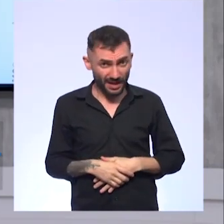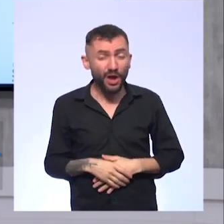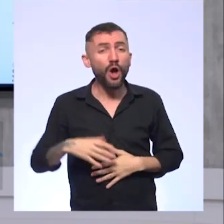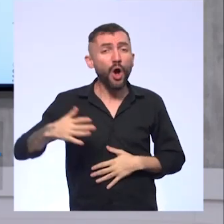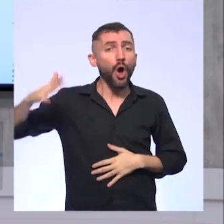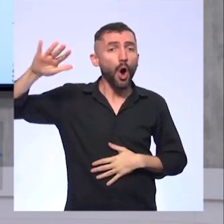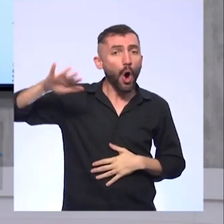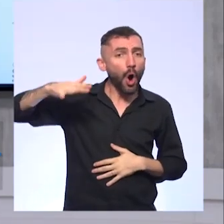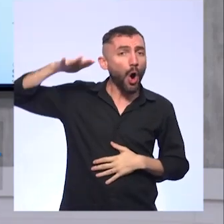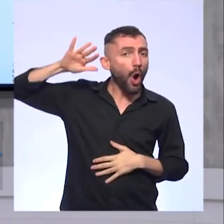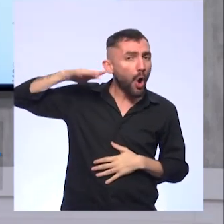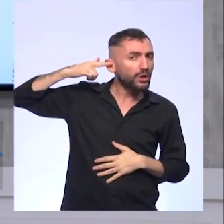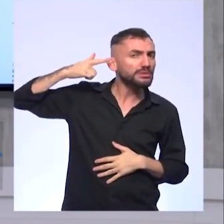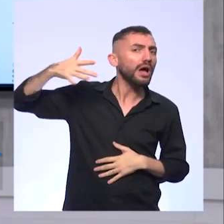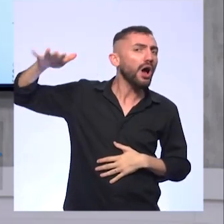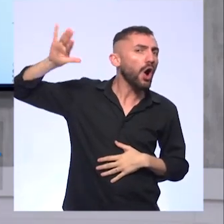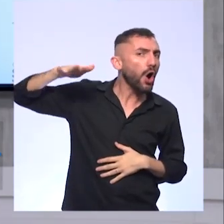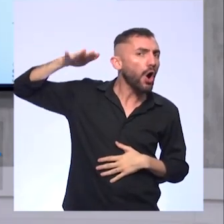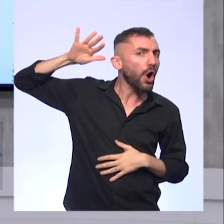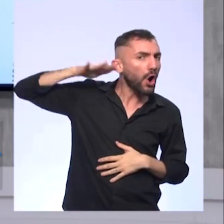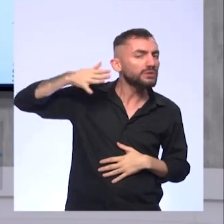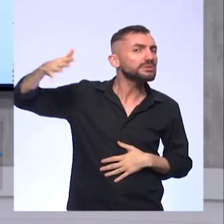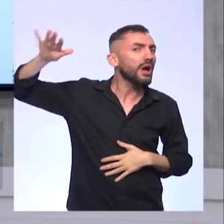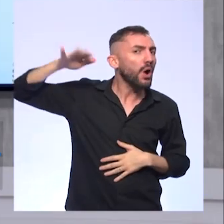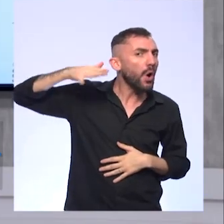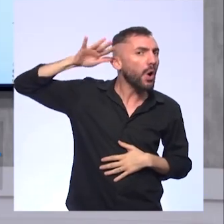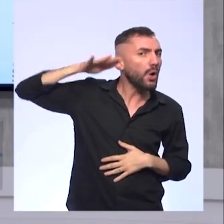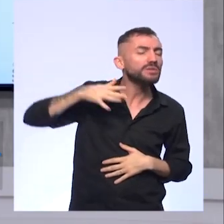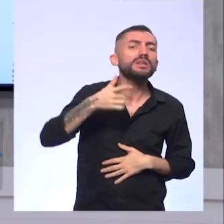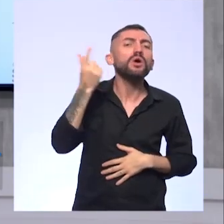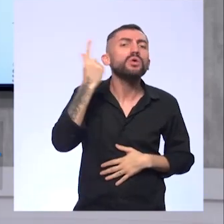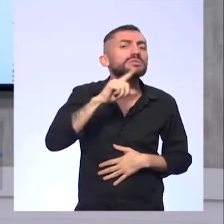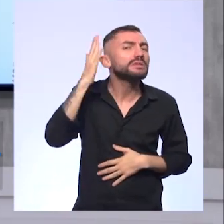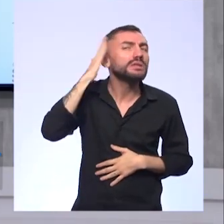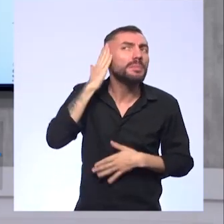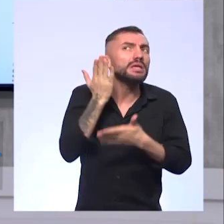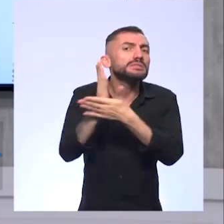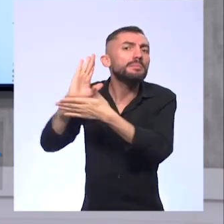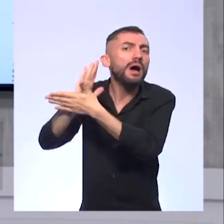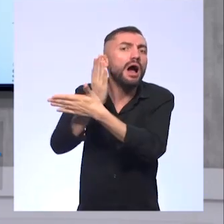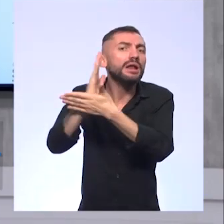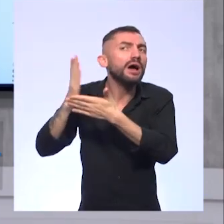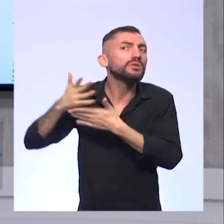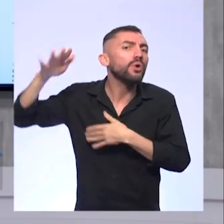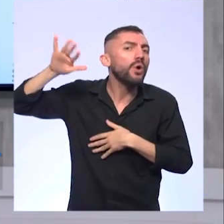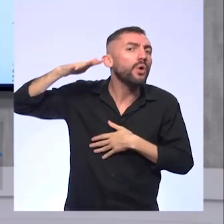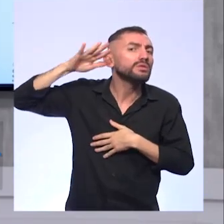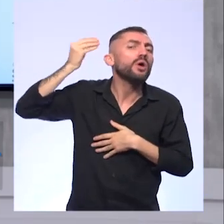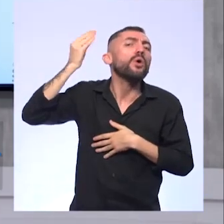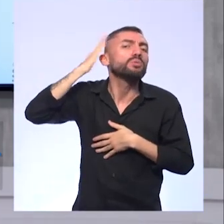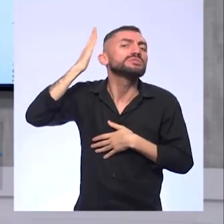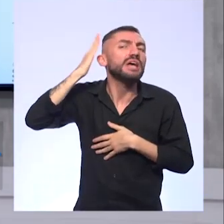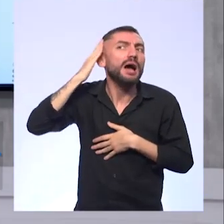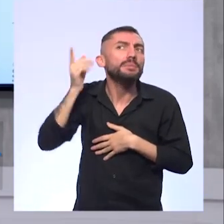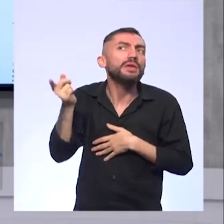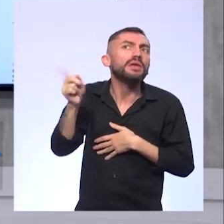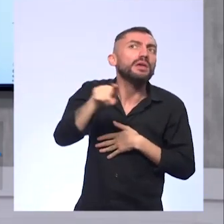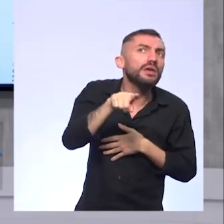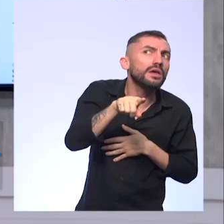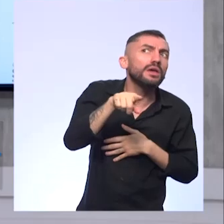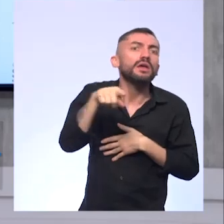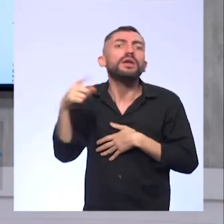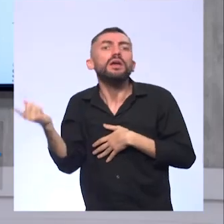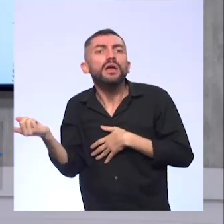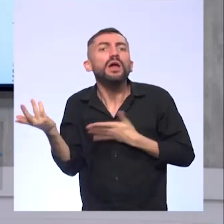permite essa distinção distinção entre as notas é a Então vamos lá e como é que eu